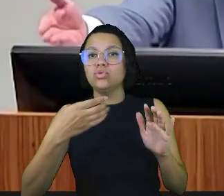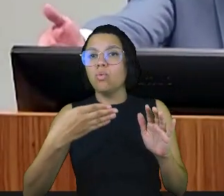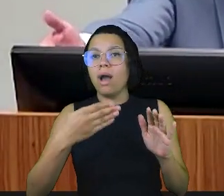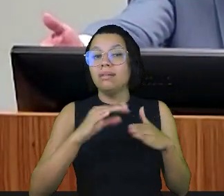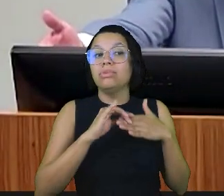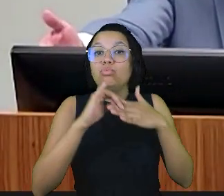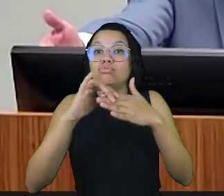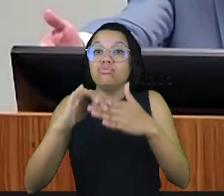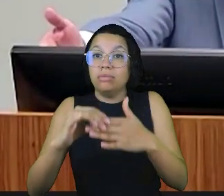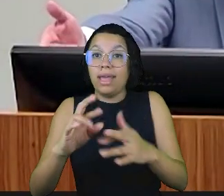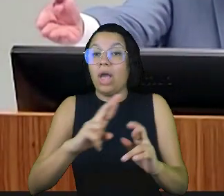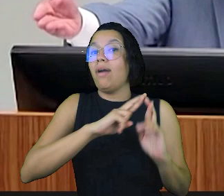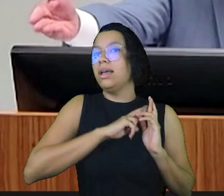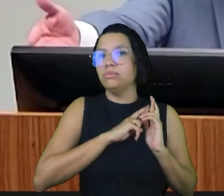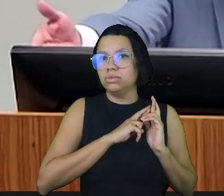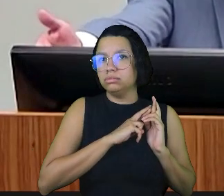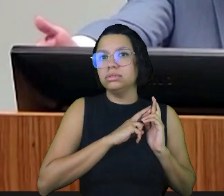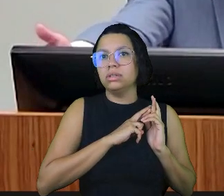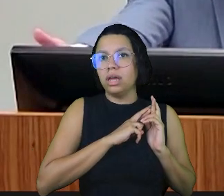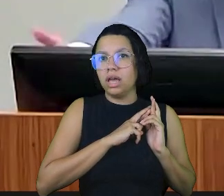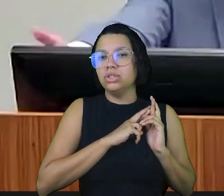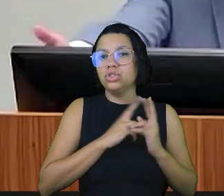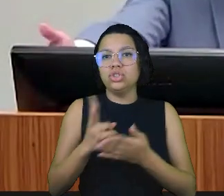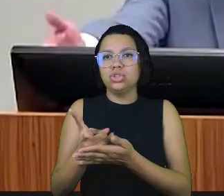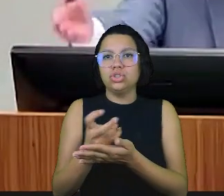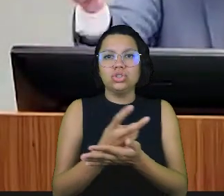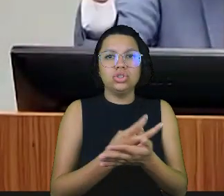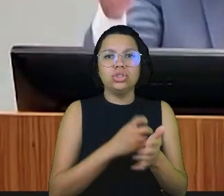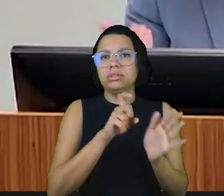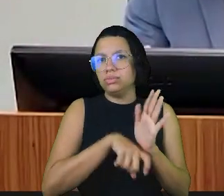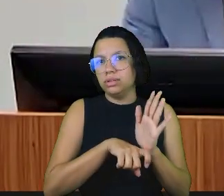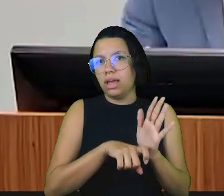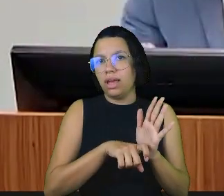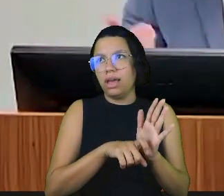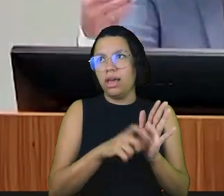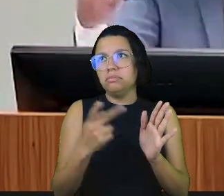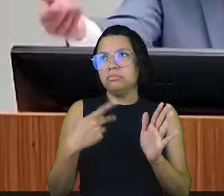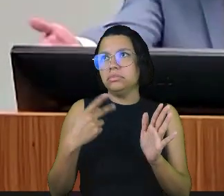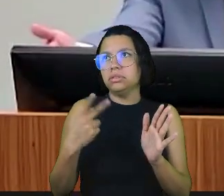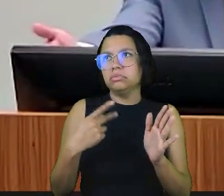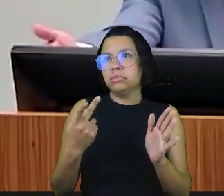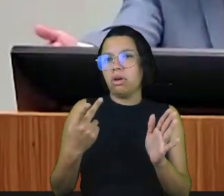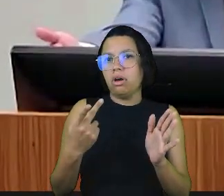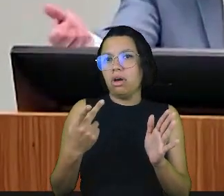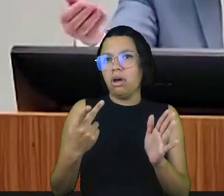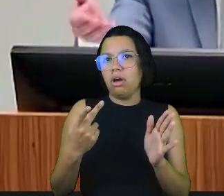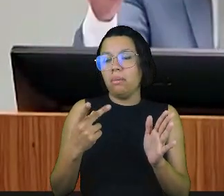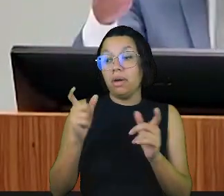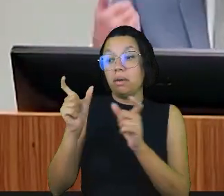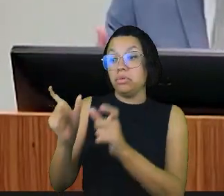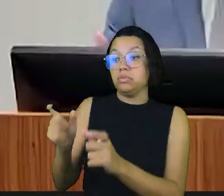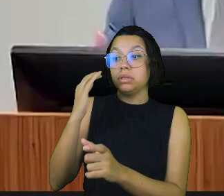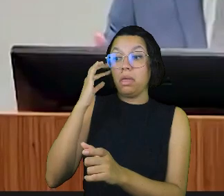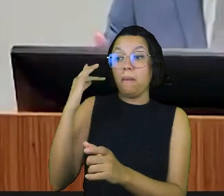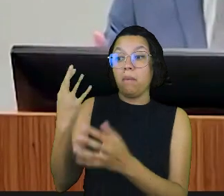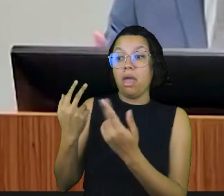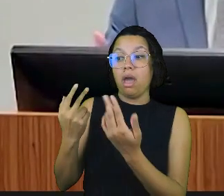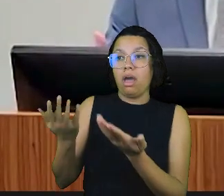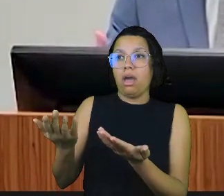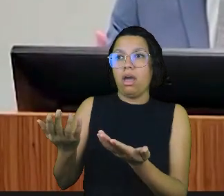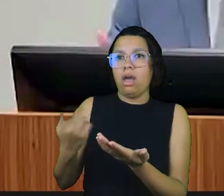à responsabilidade tributária, nós estaríamos, para aqueles que pensam dessa forma,